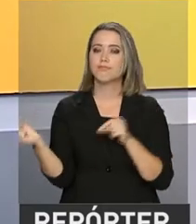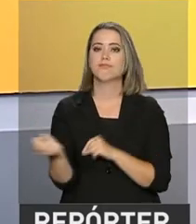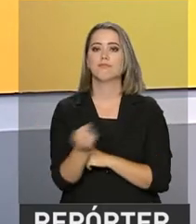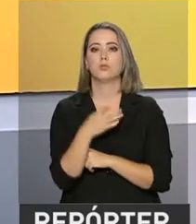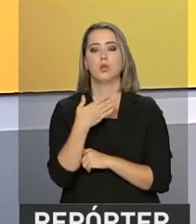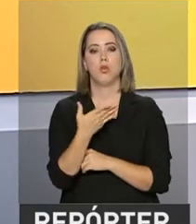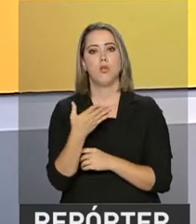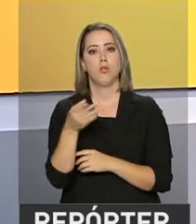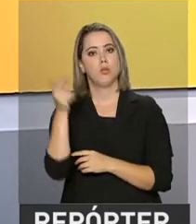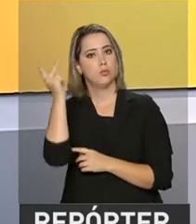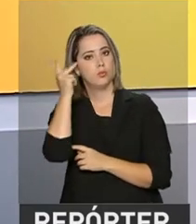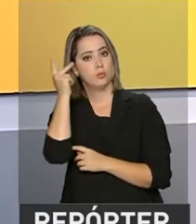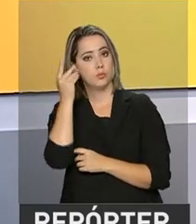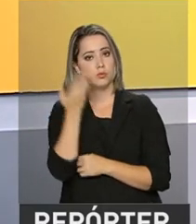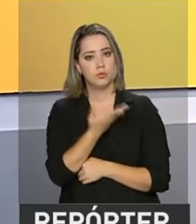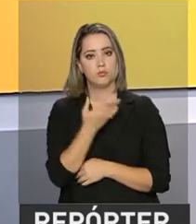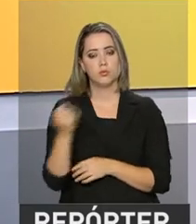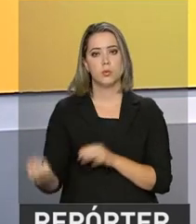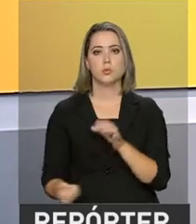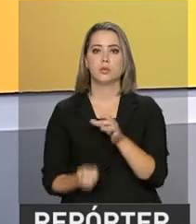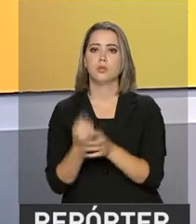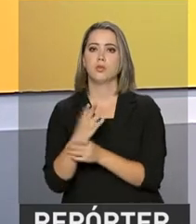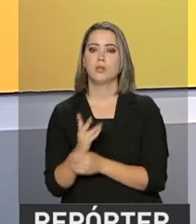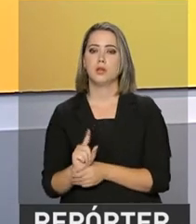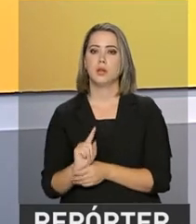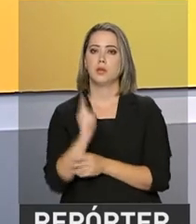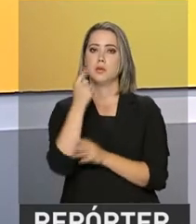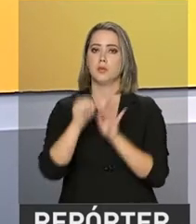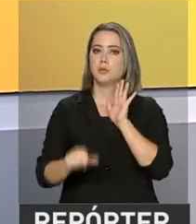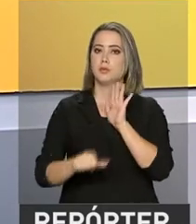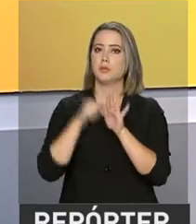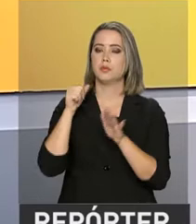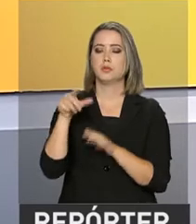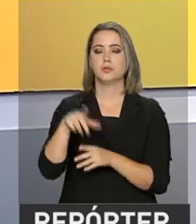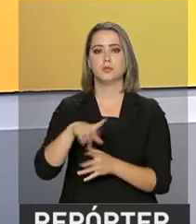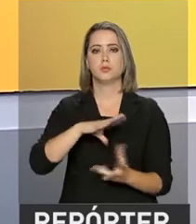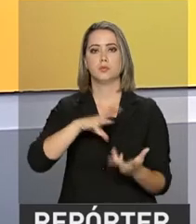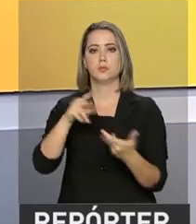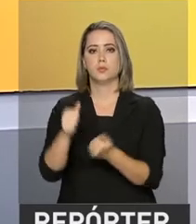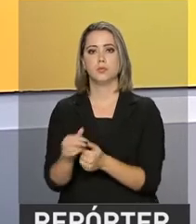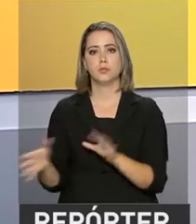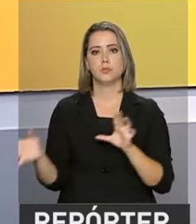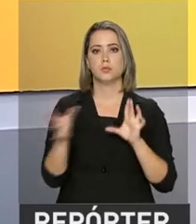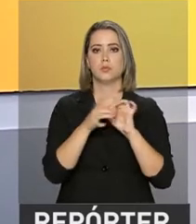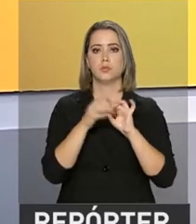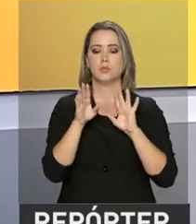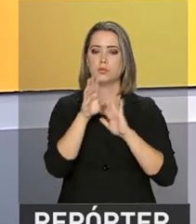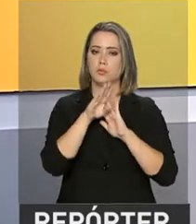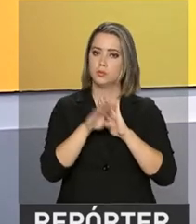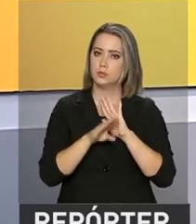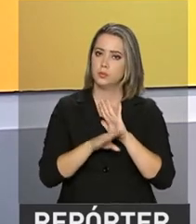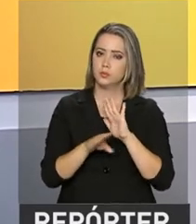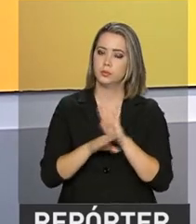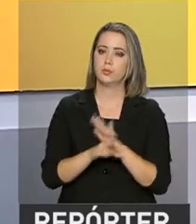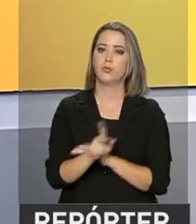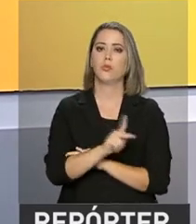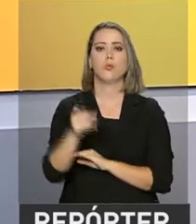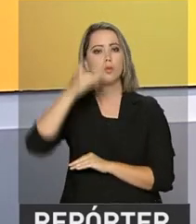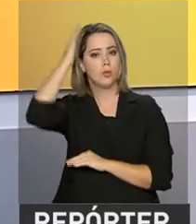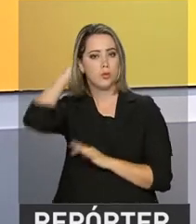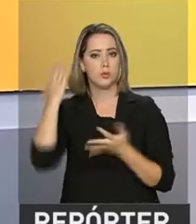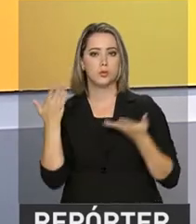japão em são paulo a primeira cidade escolhida no mundo para entender dra o projeto presidente michel temer